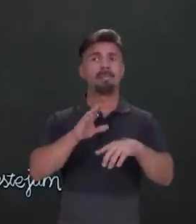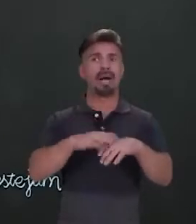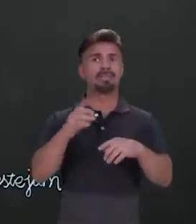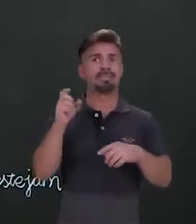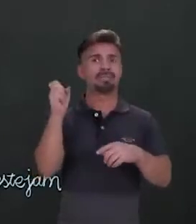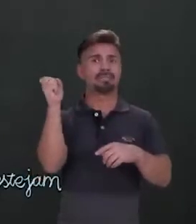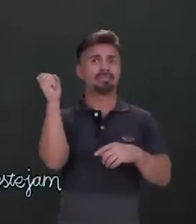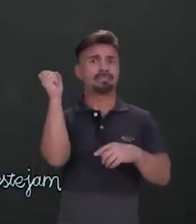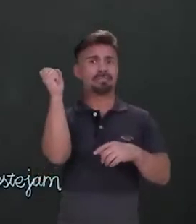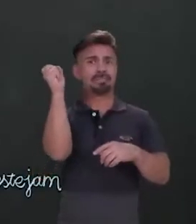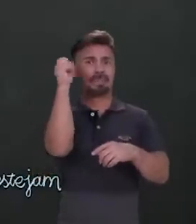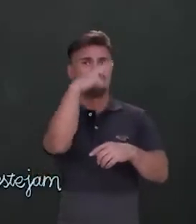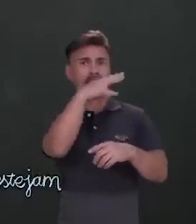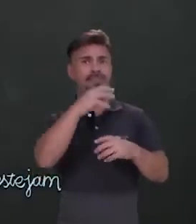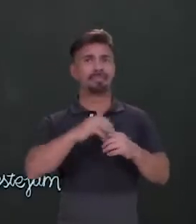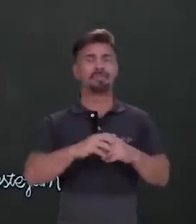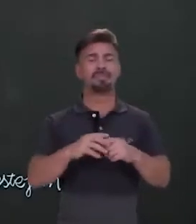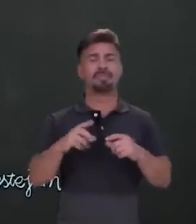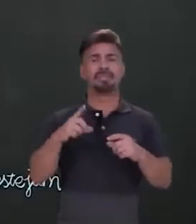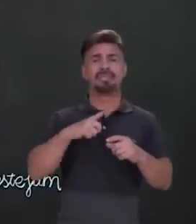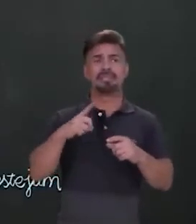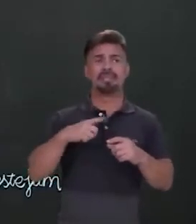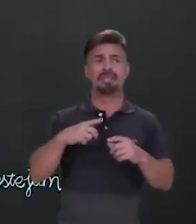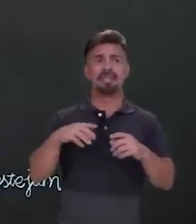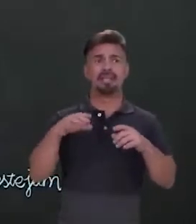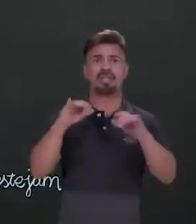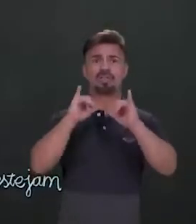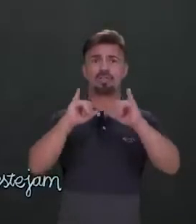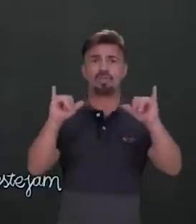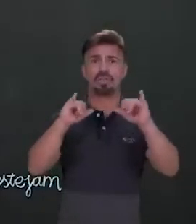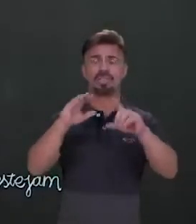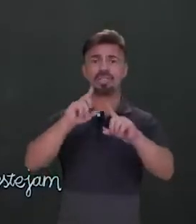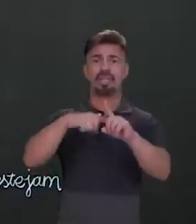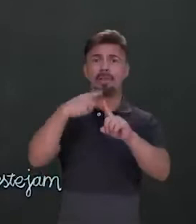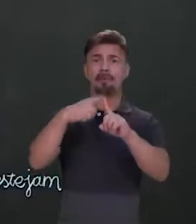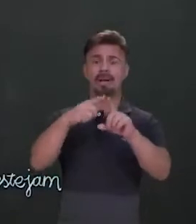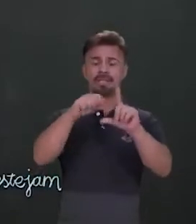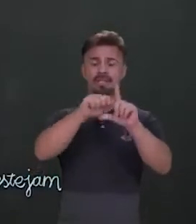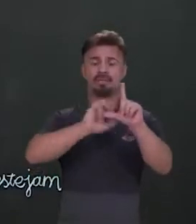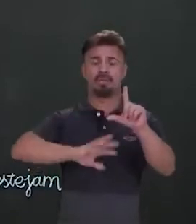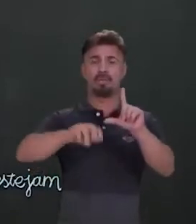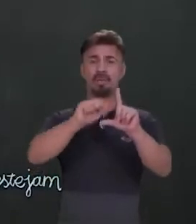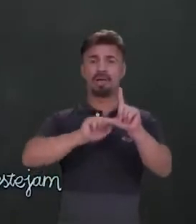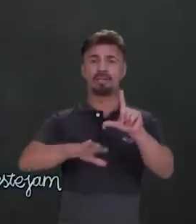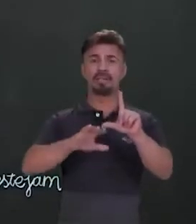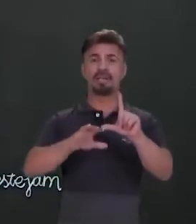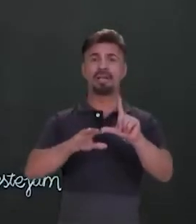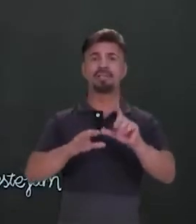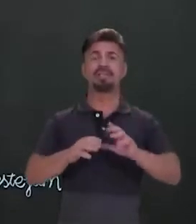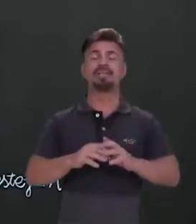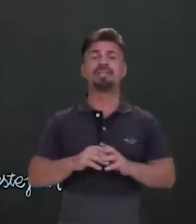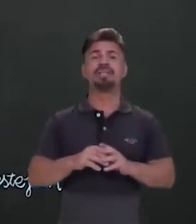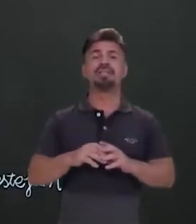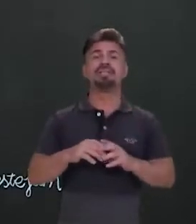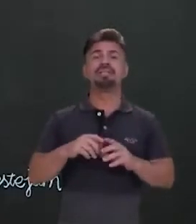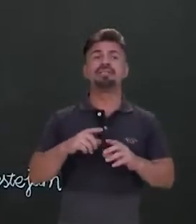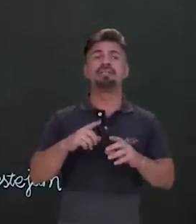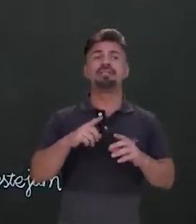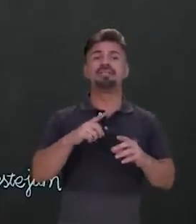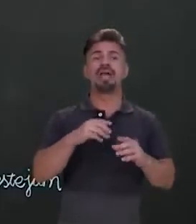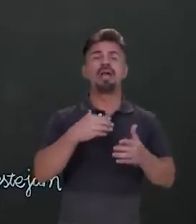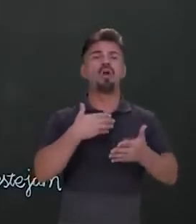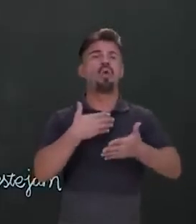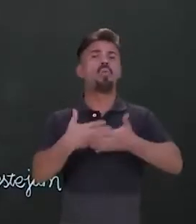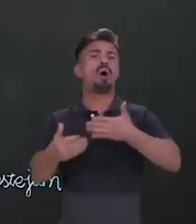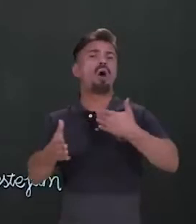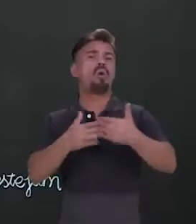sensacionalistas. Essa informação sobre as notícias que mais são compartilhadas restringe, ou seja,